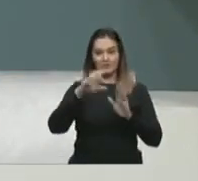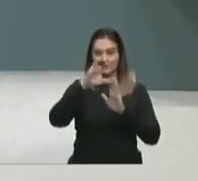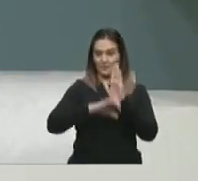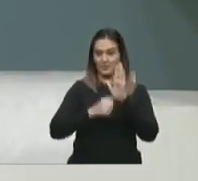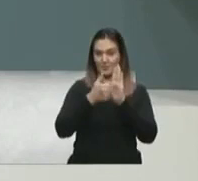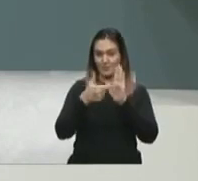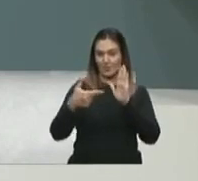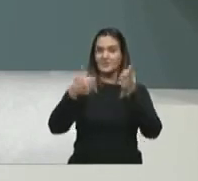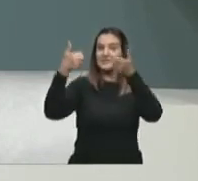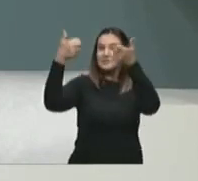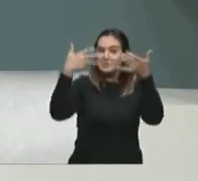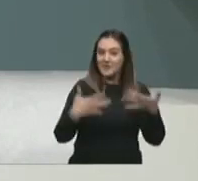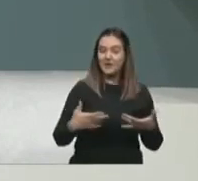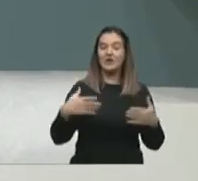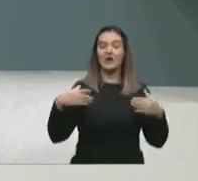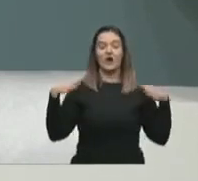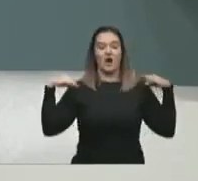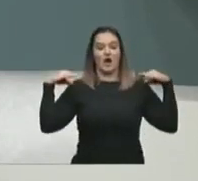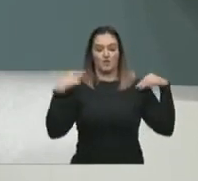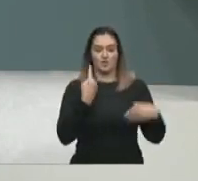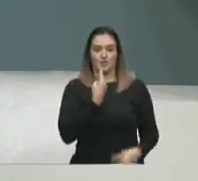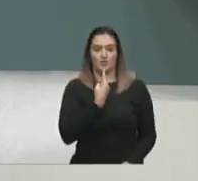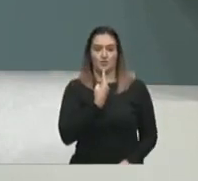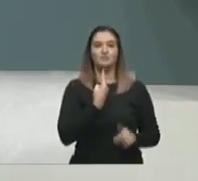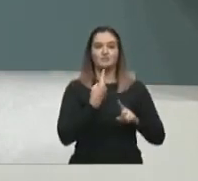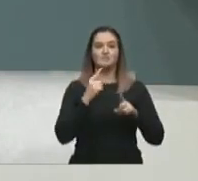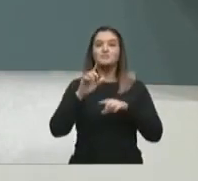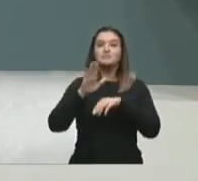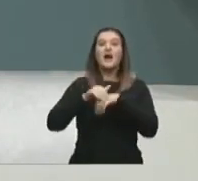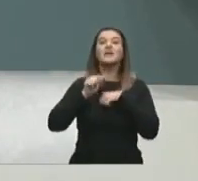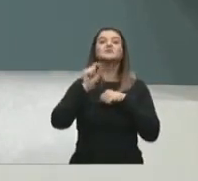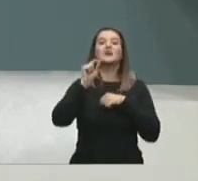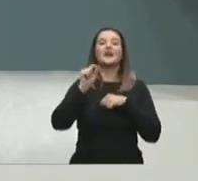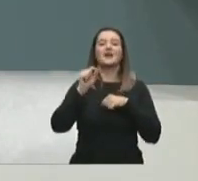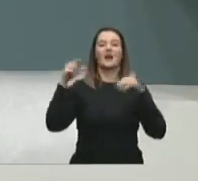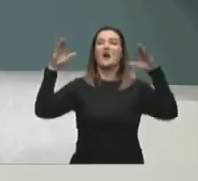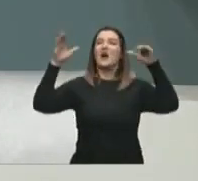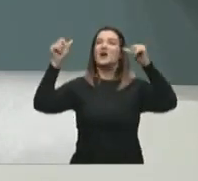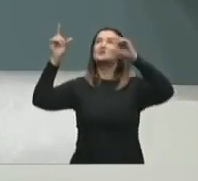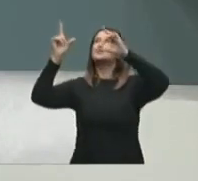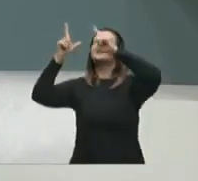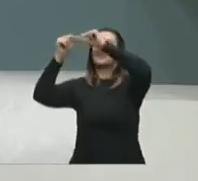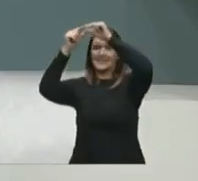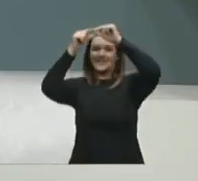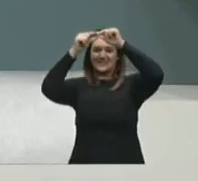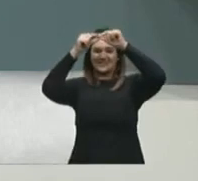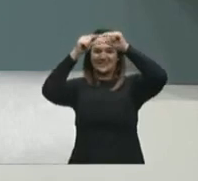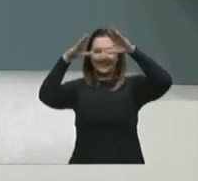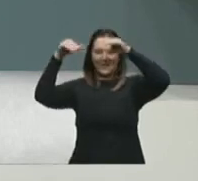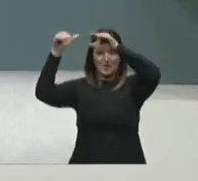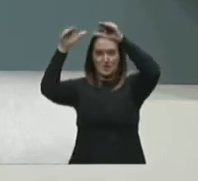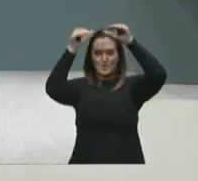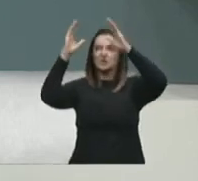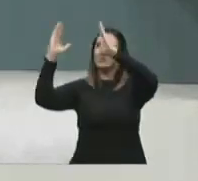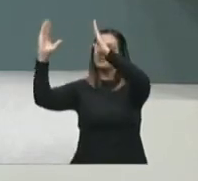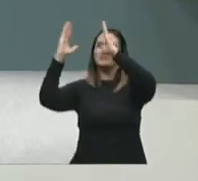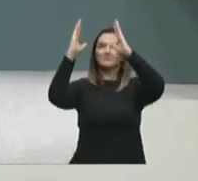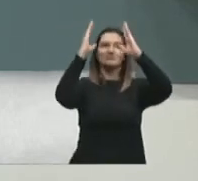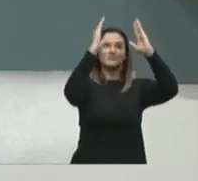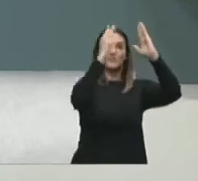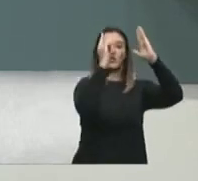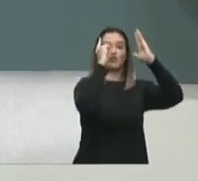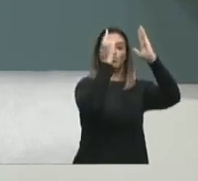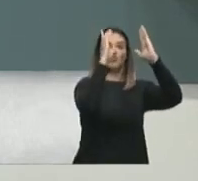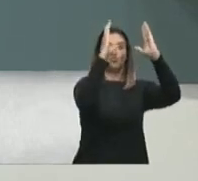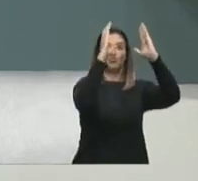3 e 4, que esse anjo mau arrastou consigo uma terça parte das estrelas dos céus, isto é, dos anjos. Essa guerra